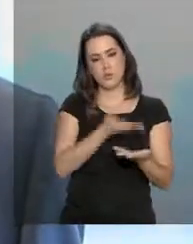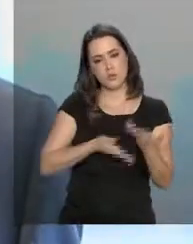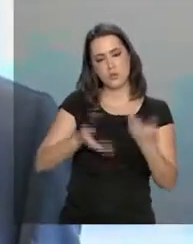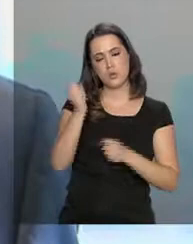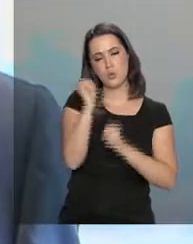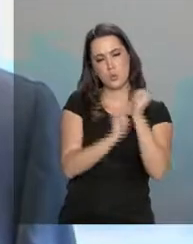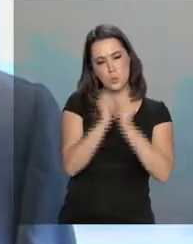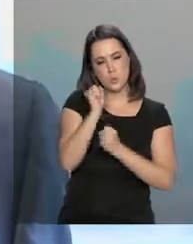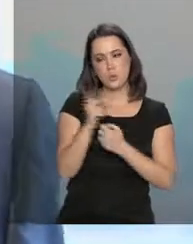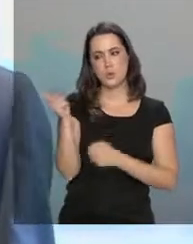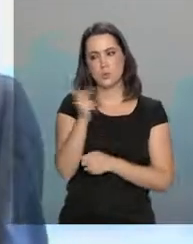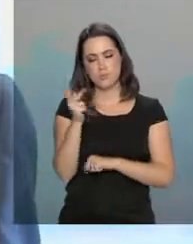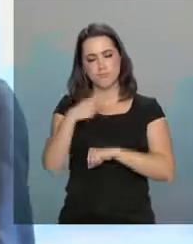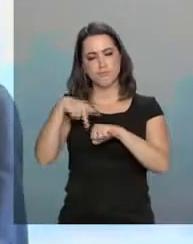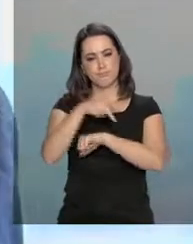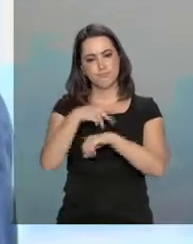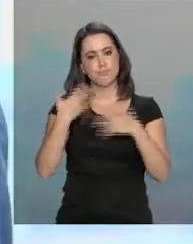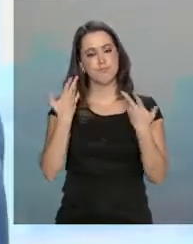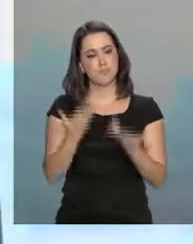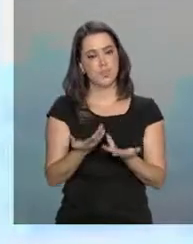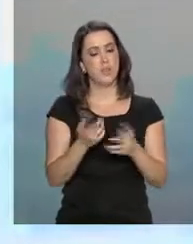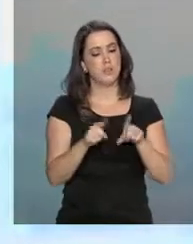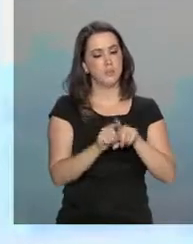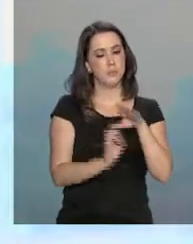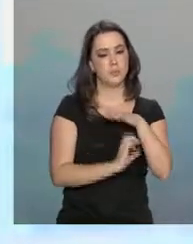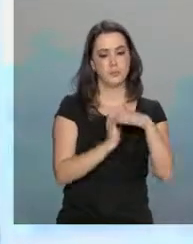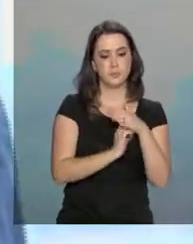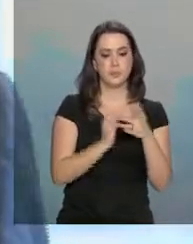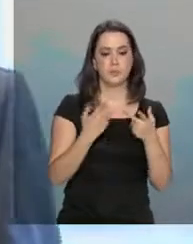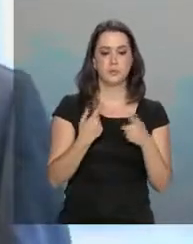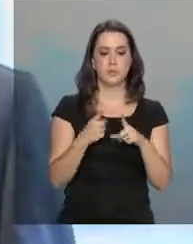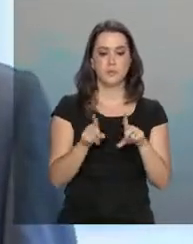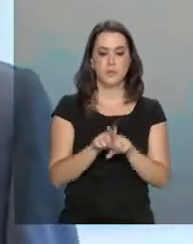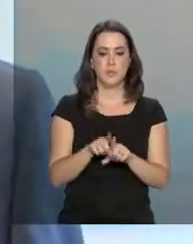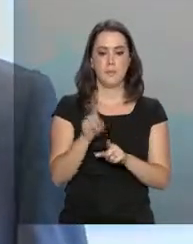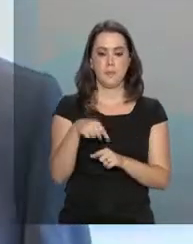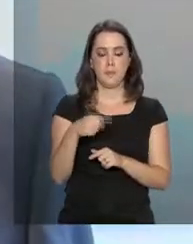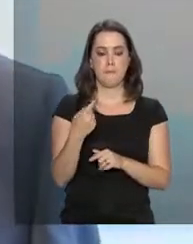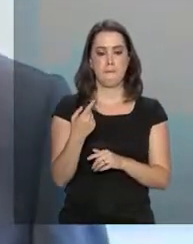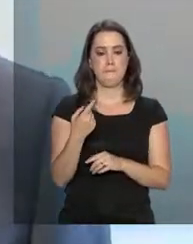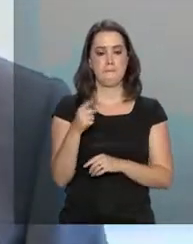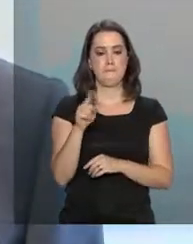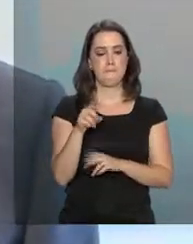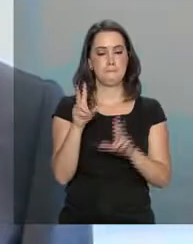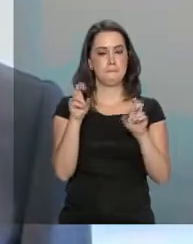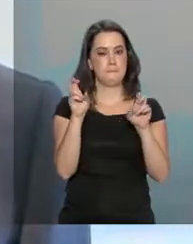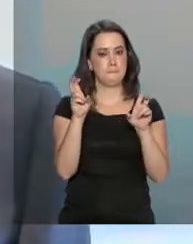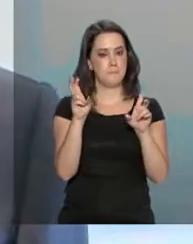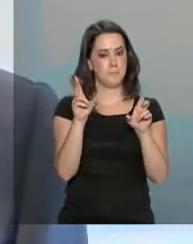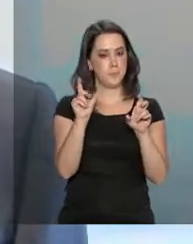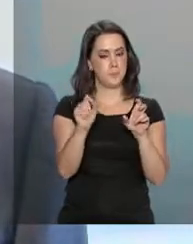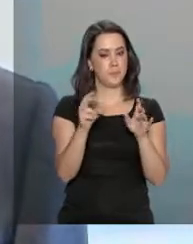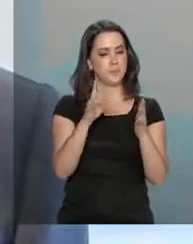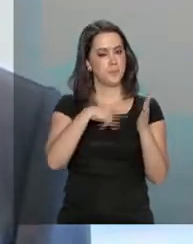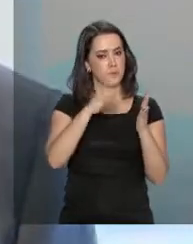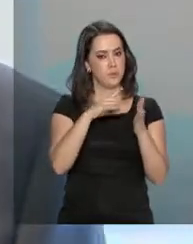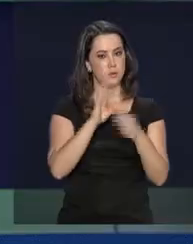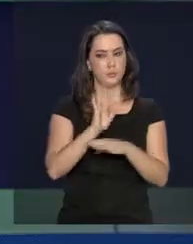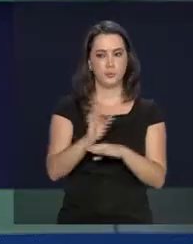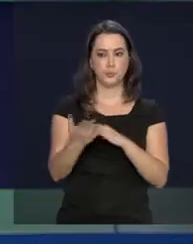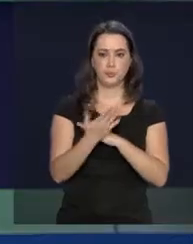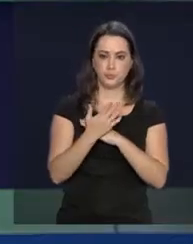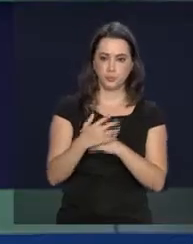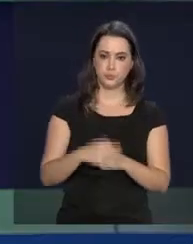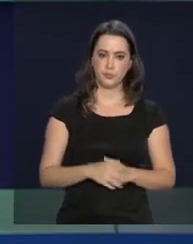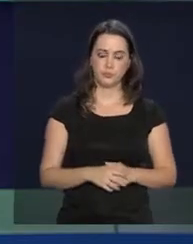industrial e empresarial e seu título do documento é desta cooperação